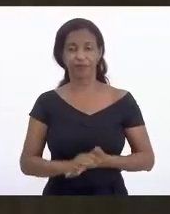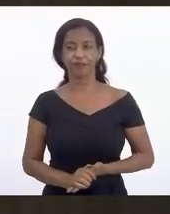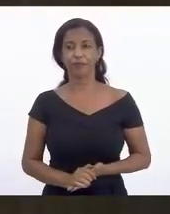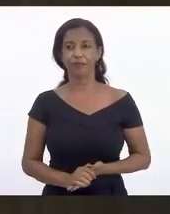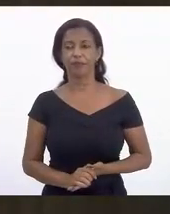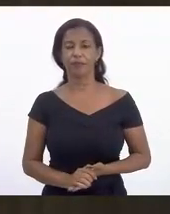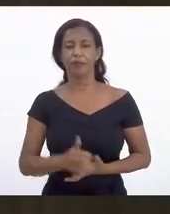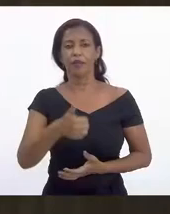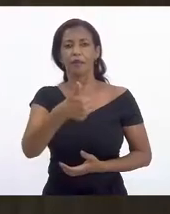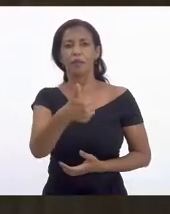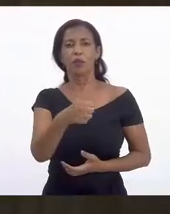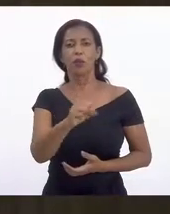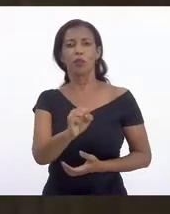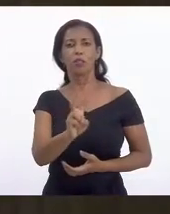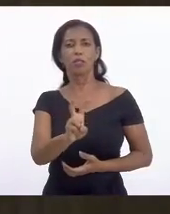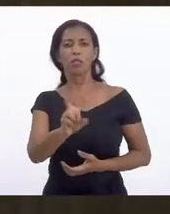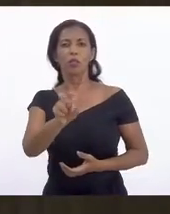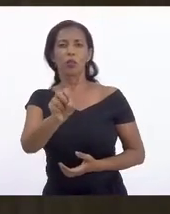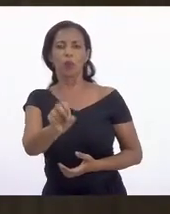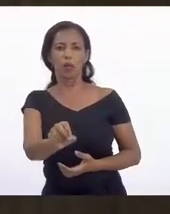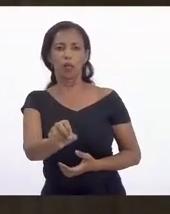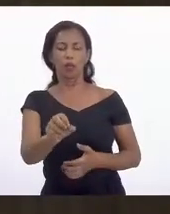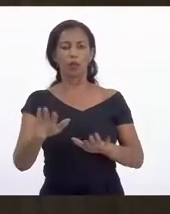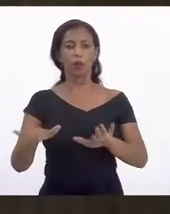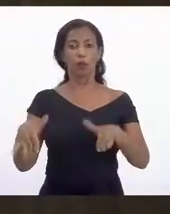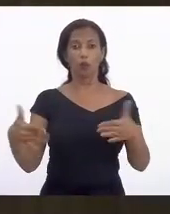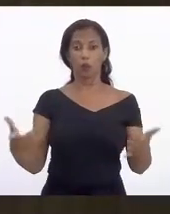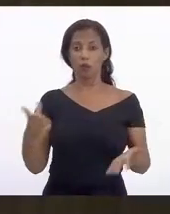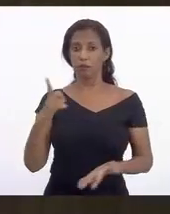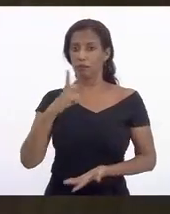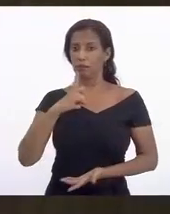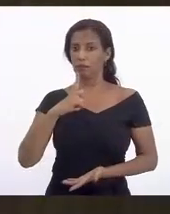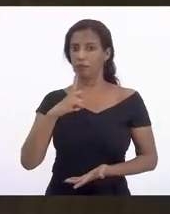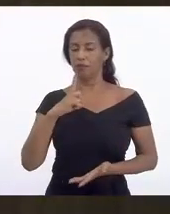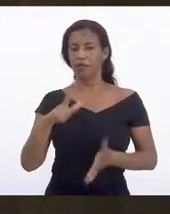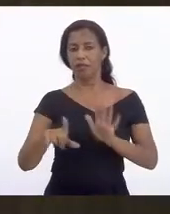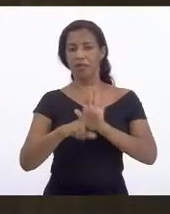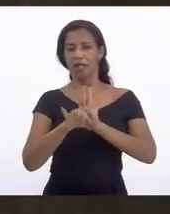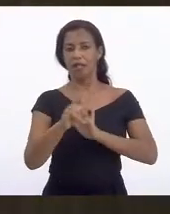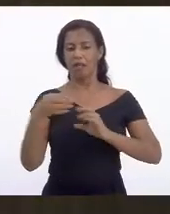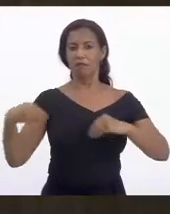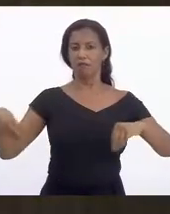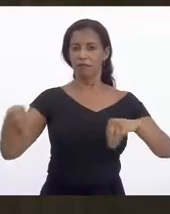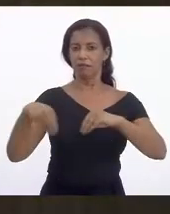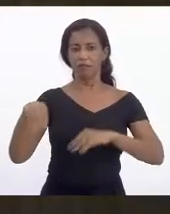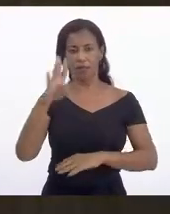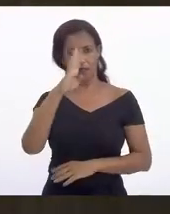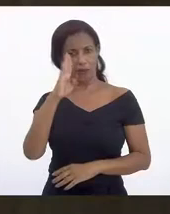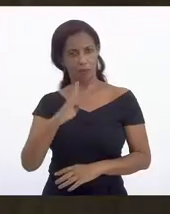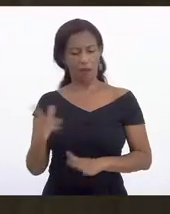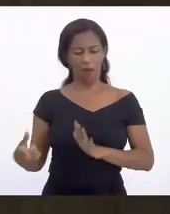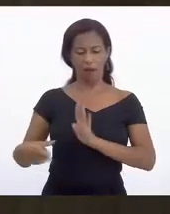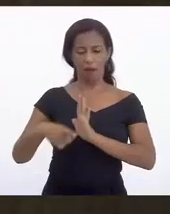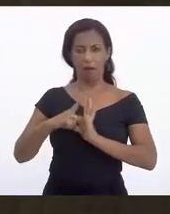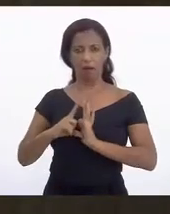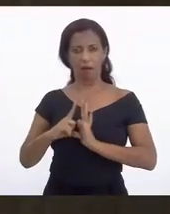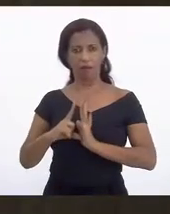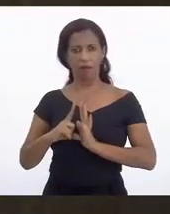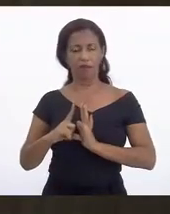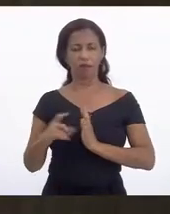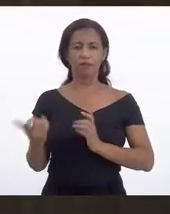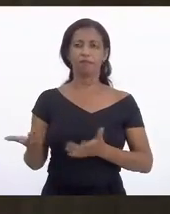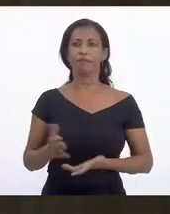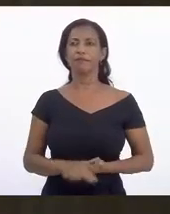de 1850, quando se estabelece a Lei de Terras no Brasil, antes, inclusive, da